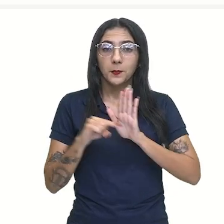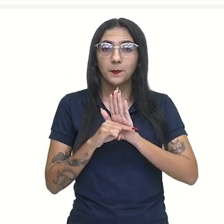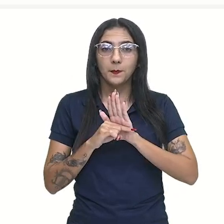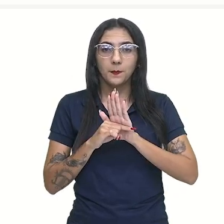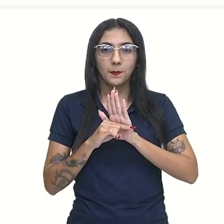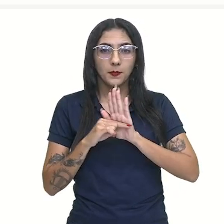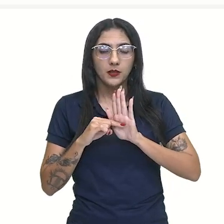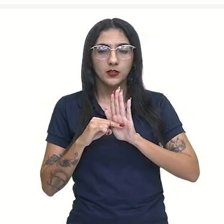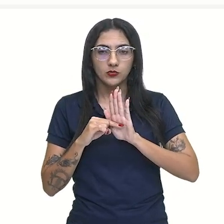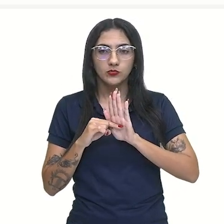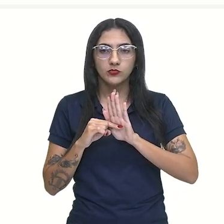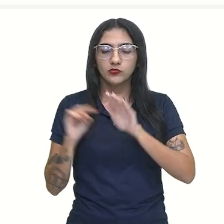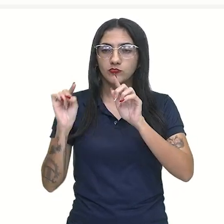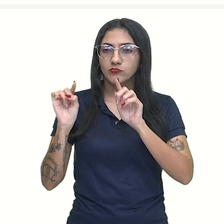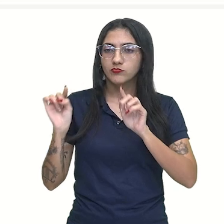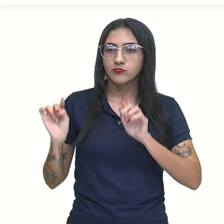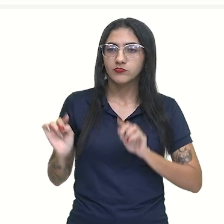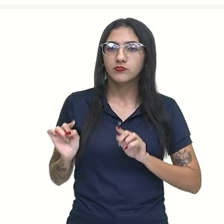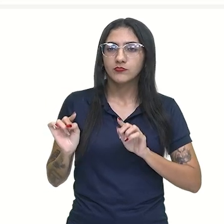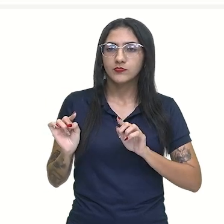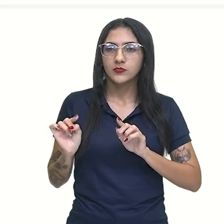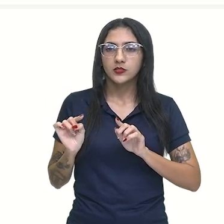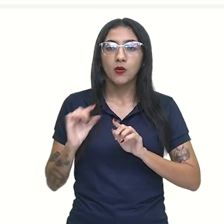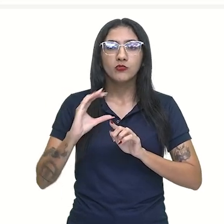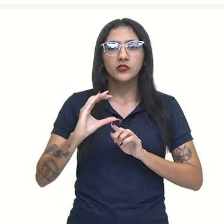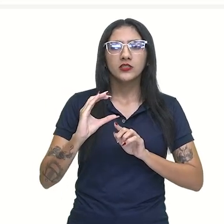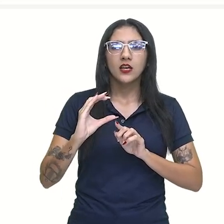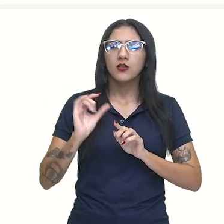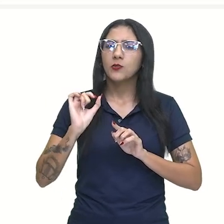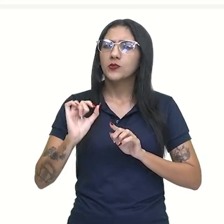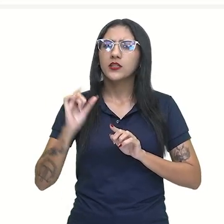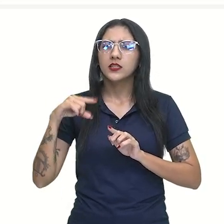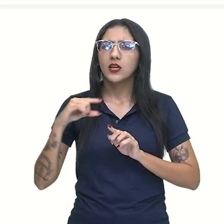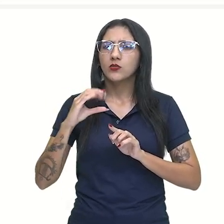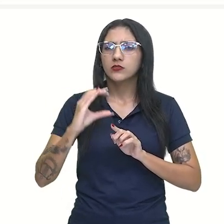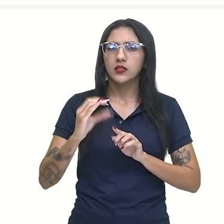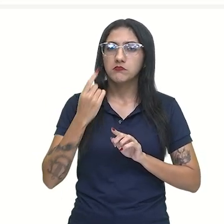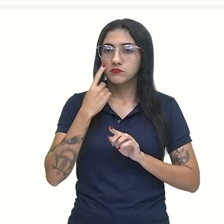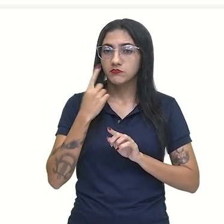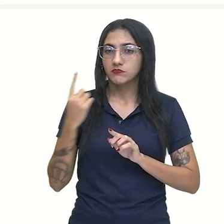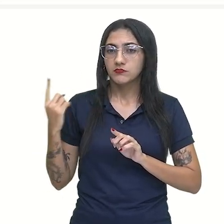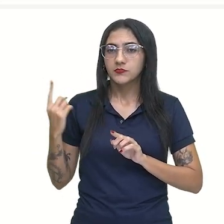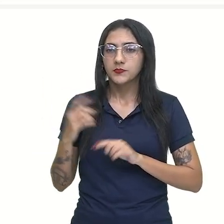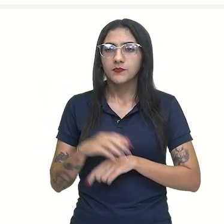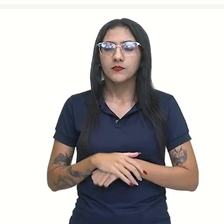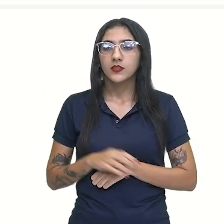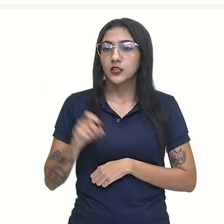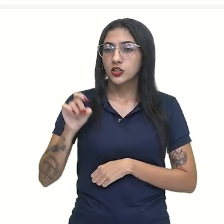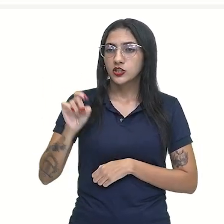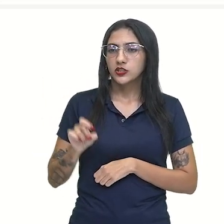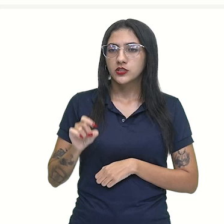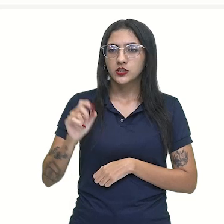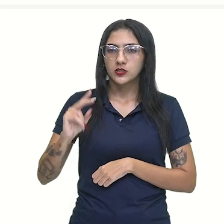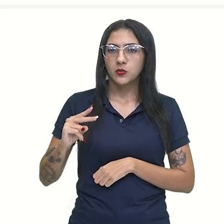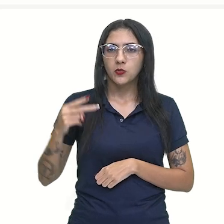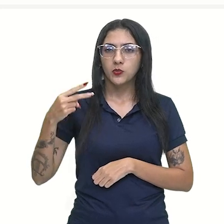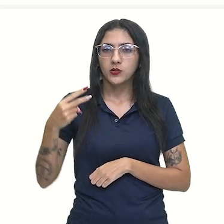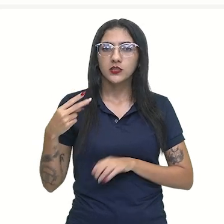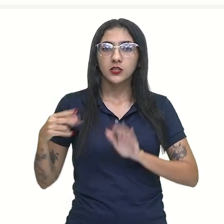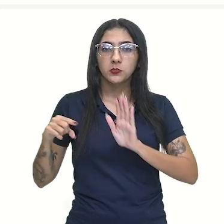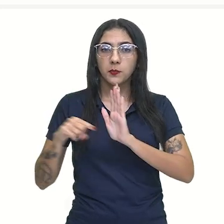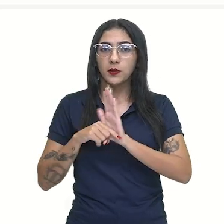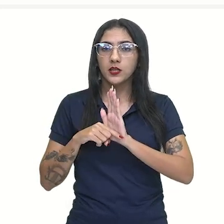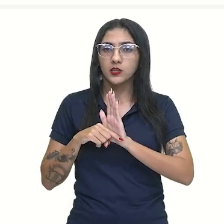Menos, tá? O C é x ao quadrado